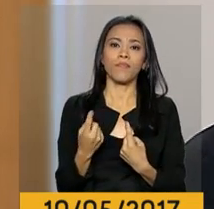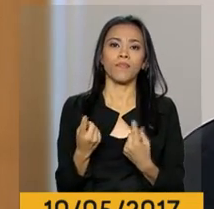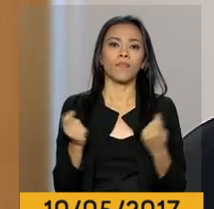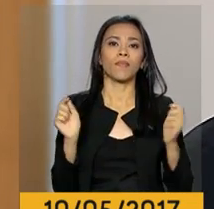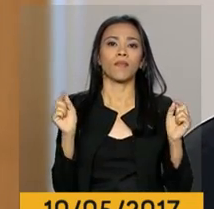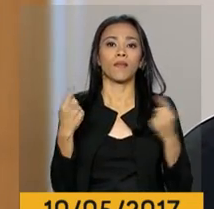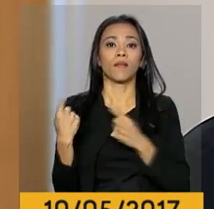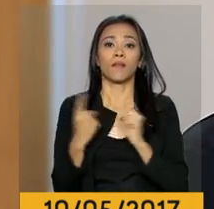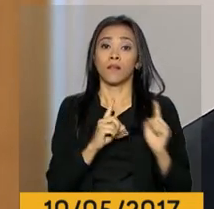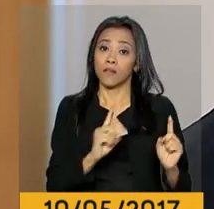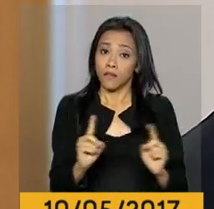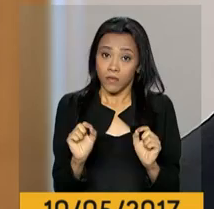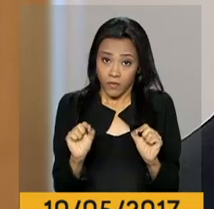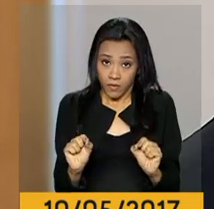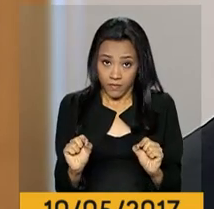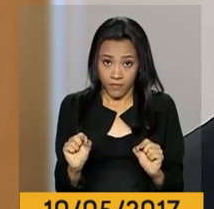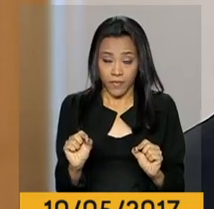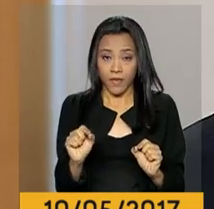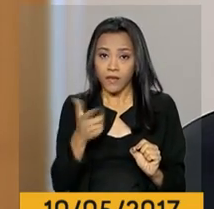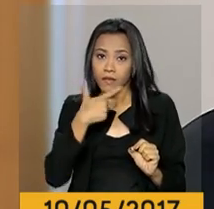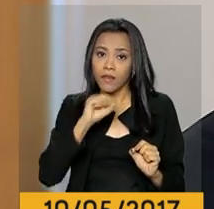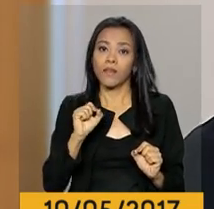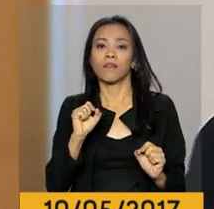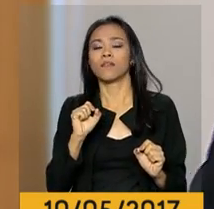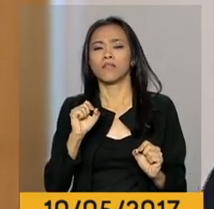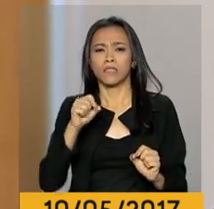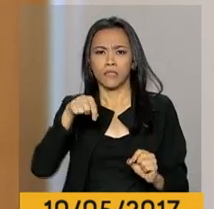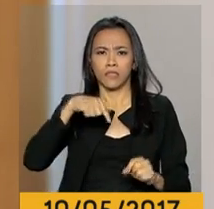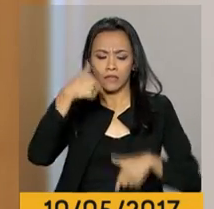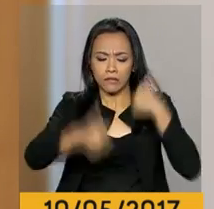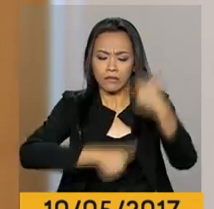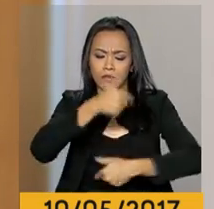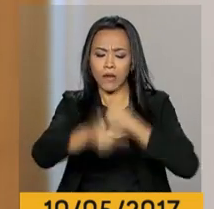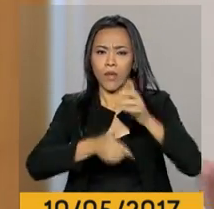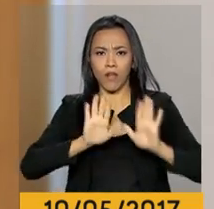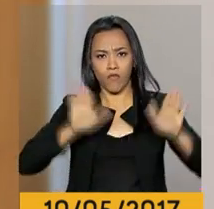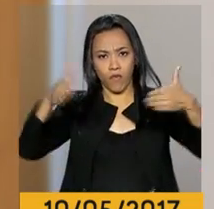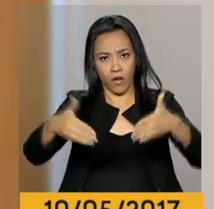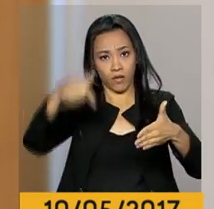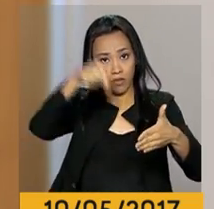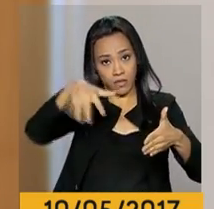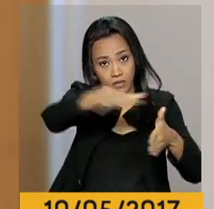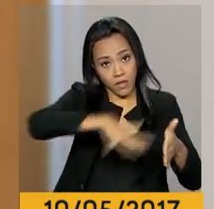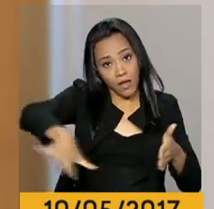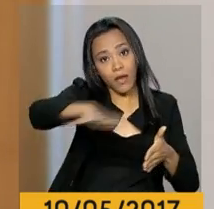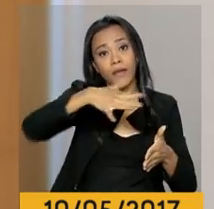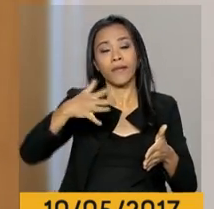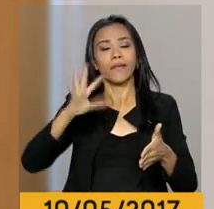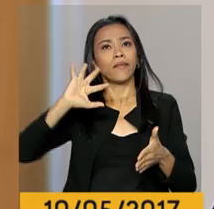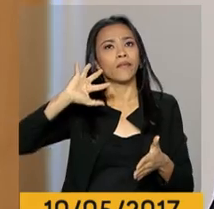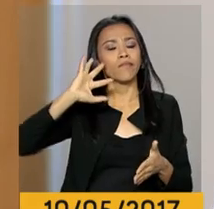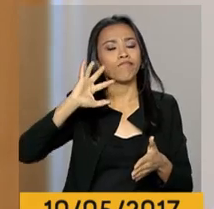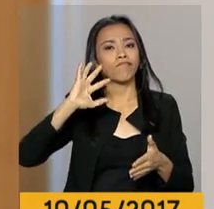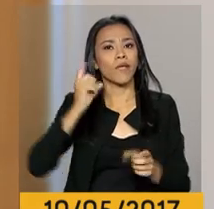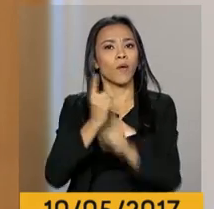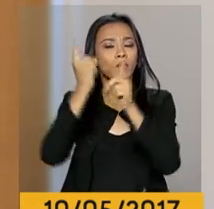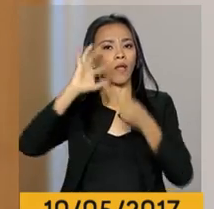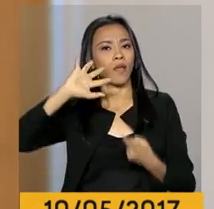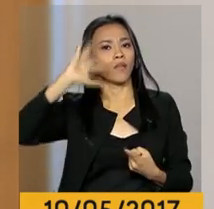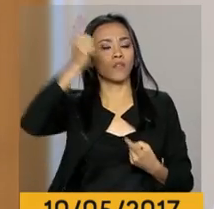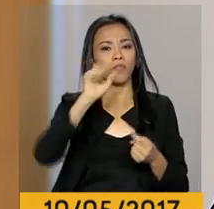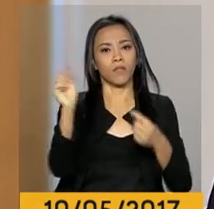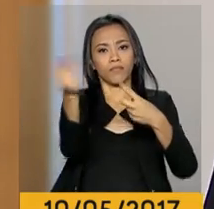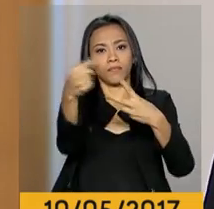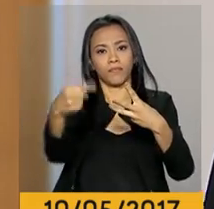eh eh se se dedica a esta atividade como pode-se encontrar uma solução jurídica de molde a